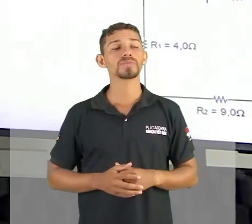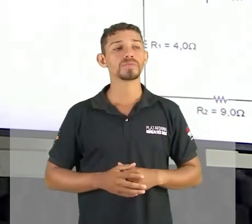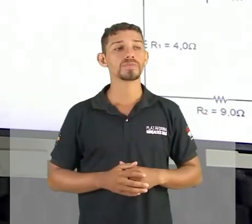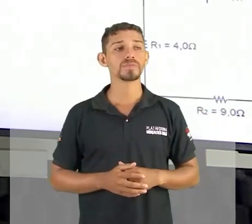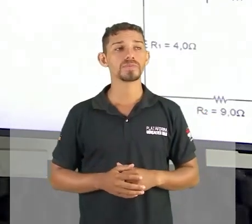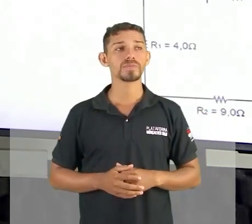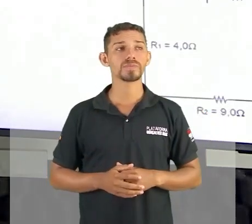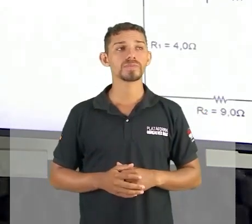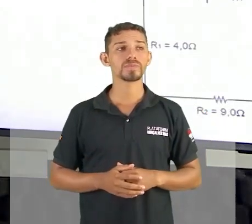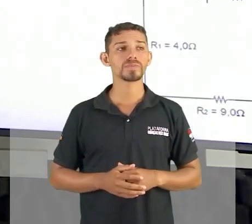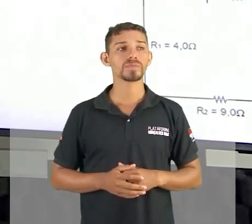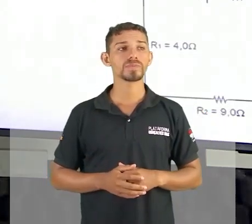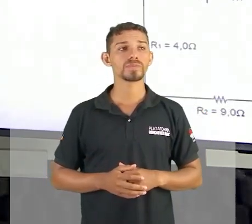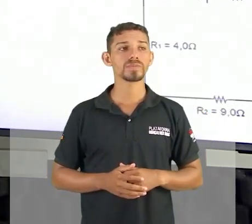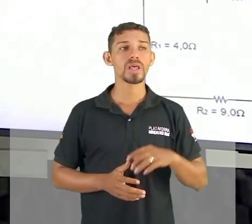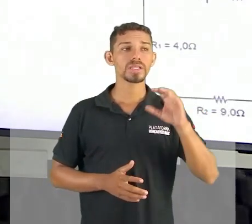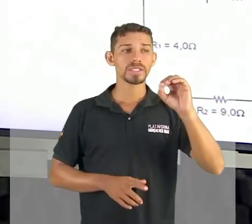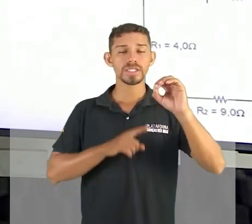simplificar